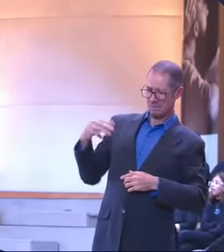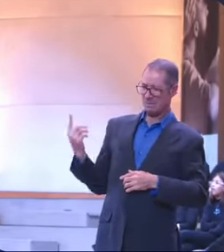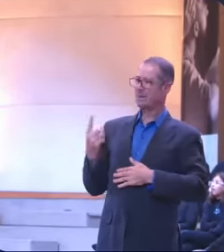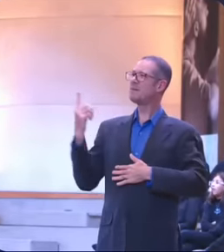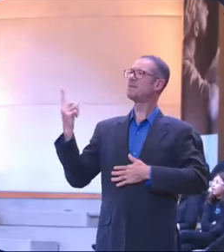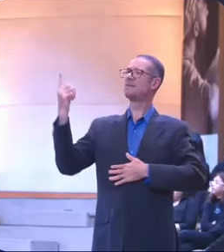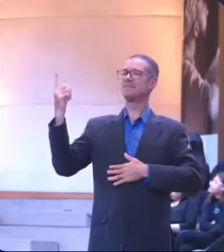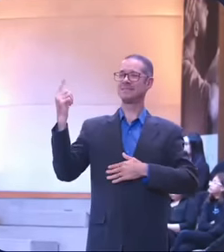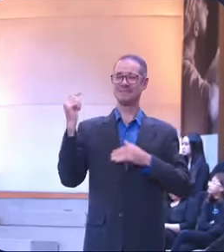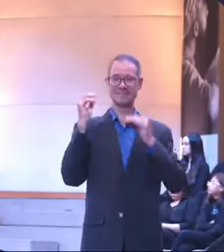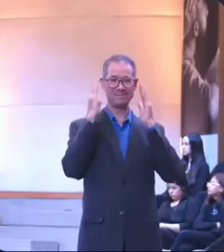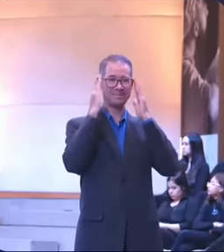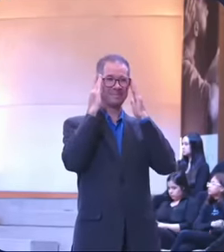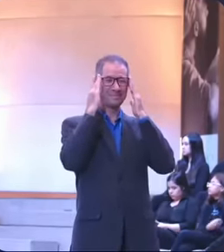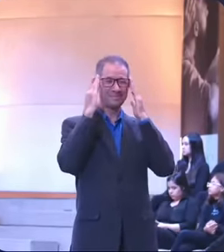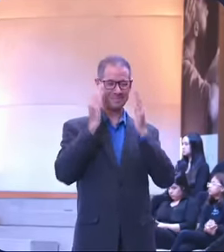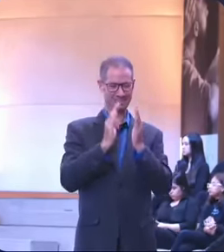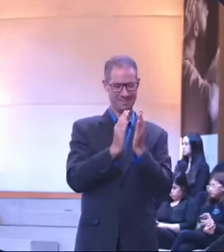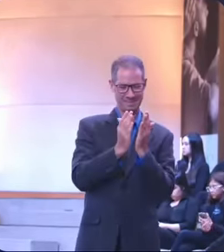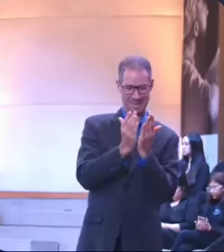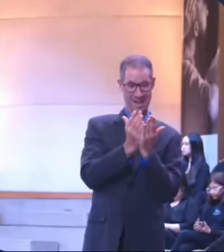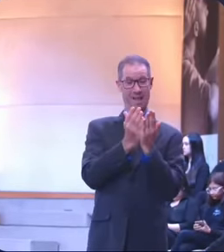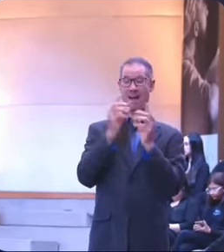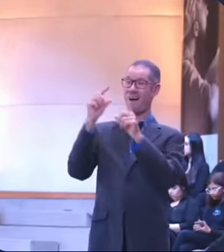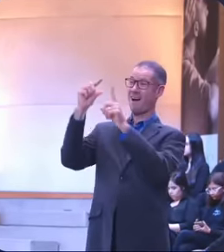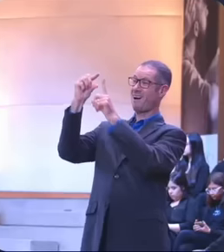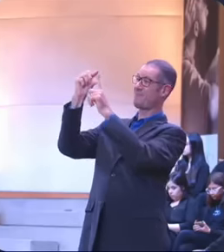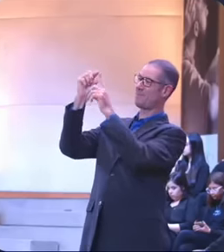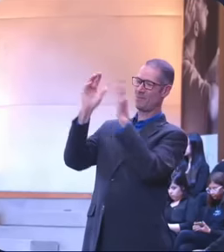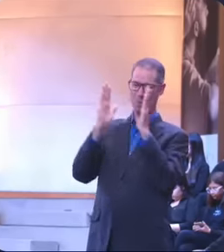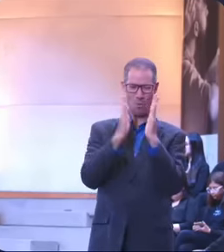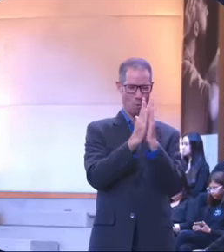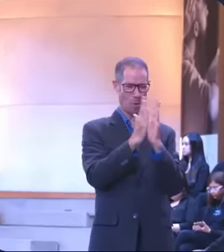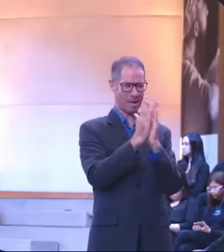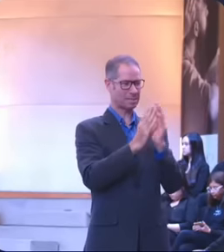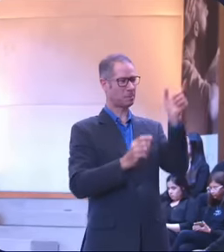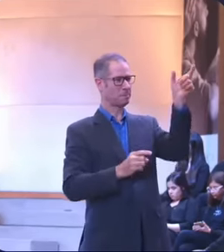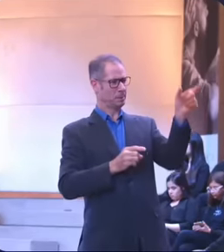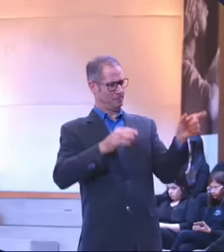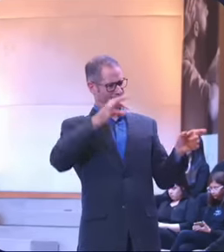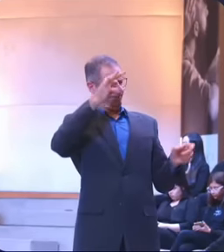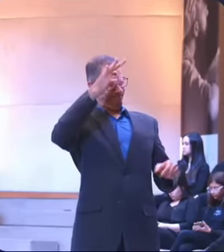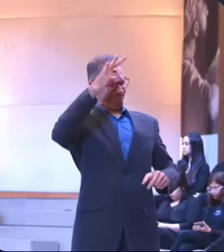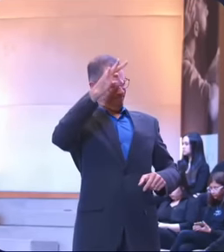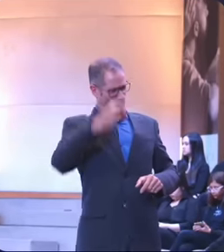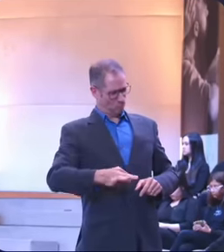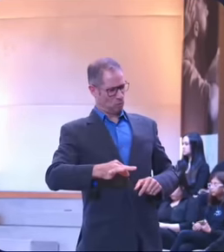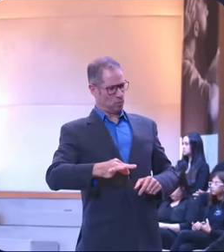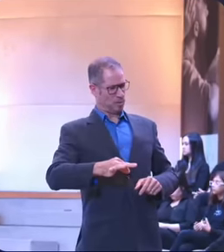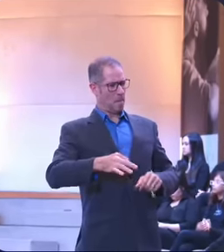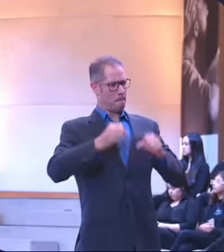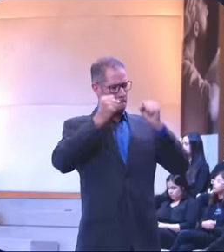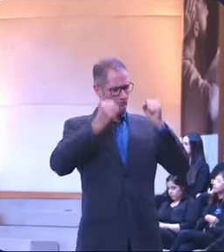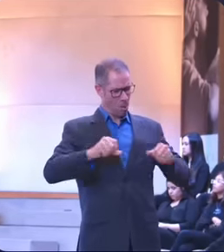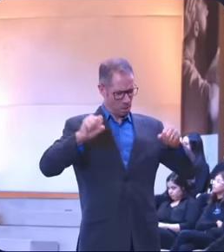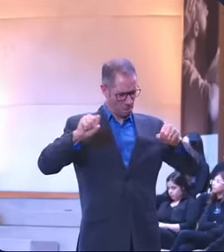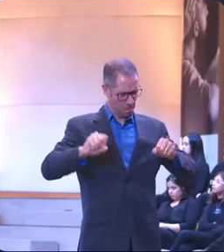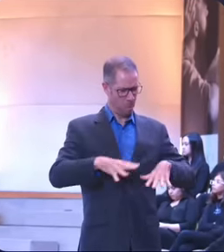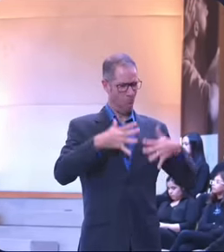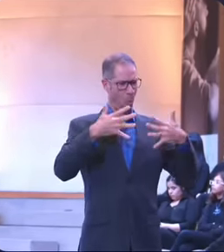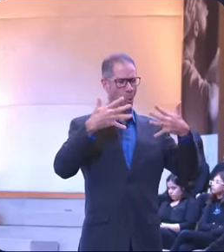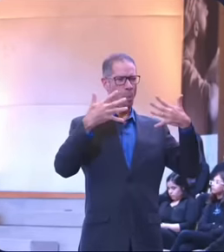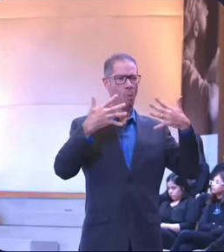infinita. E a palavra de Deus diz que a oração de um justo pode muito nos seus